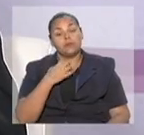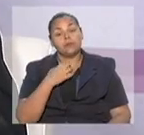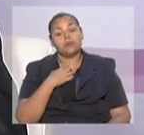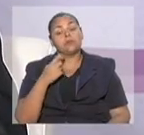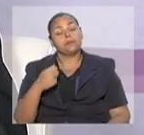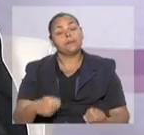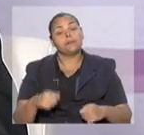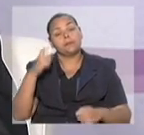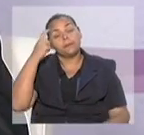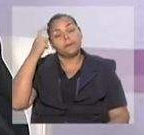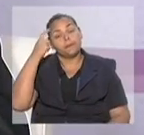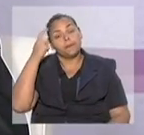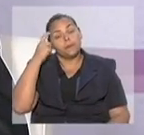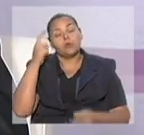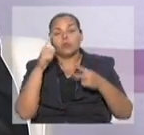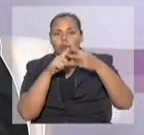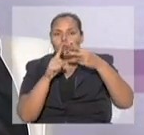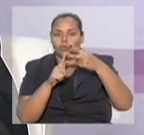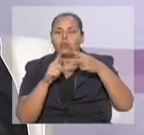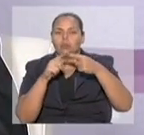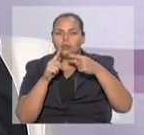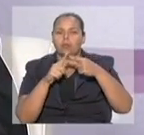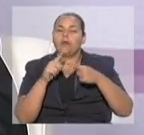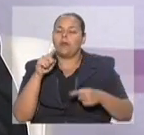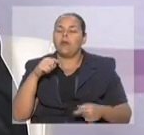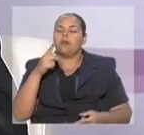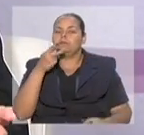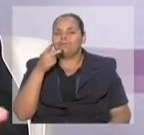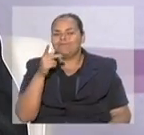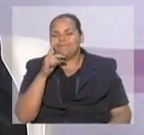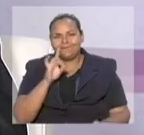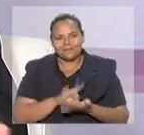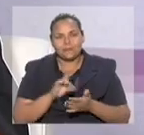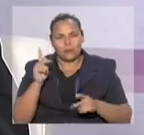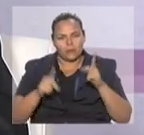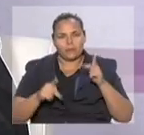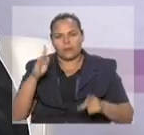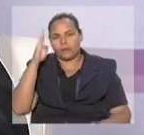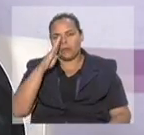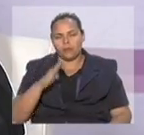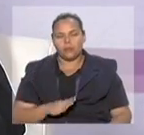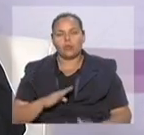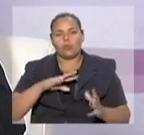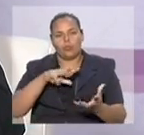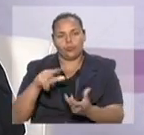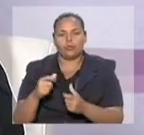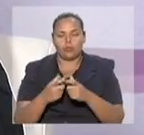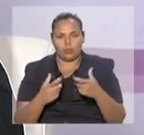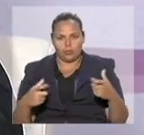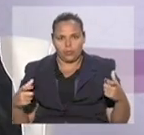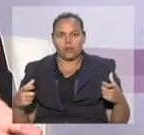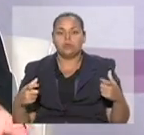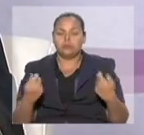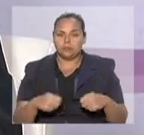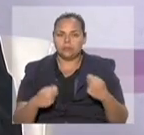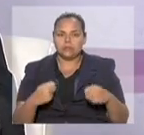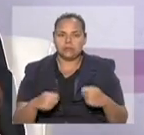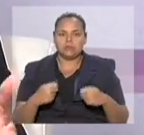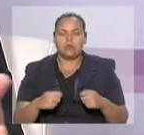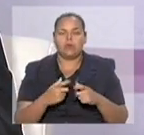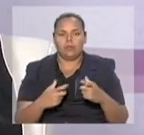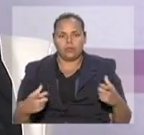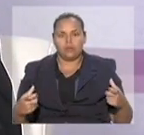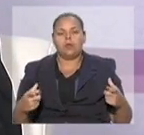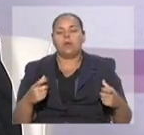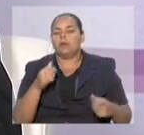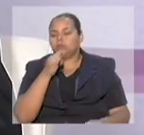sentido aí a gente tem que pensar em duas questões. A primeira é que a gente tem que ser realista, a população brasileira e a população do mundo está aumentando, a gente precisa